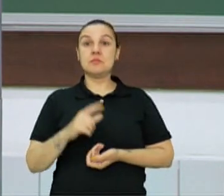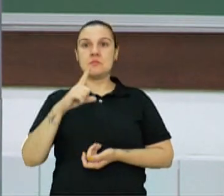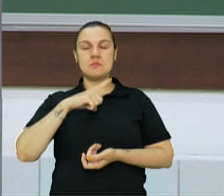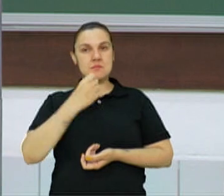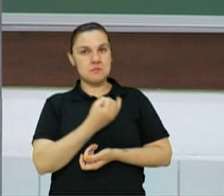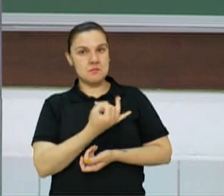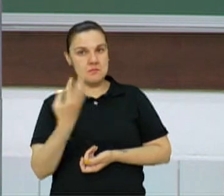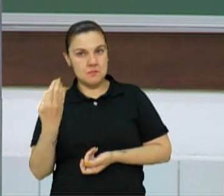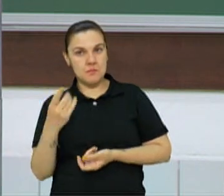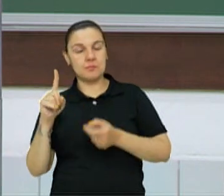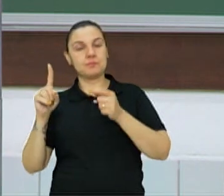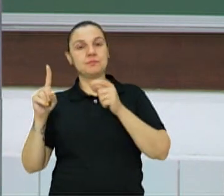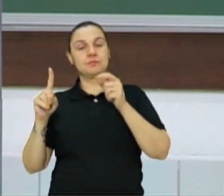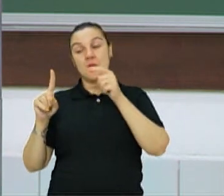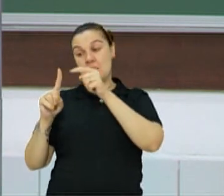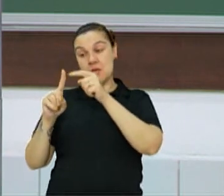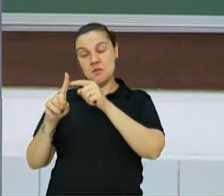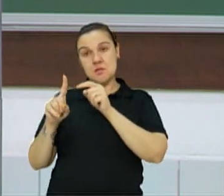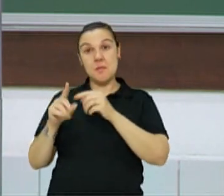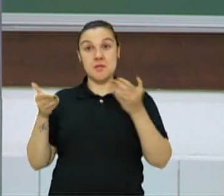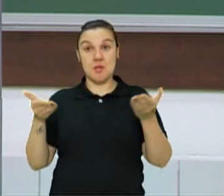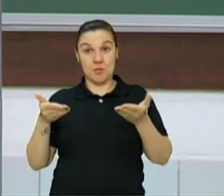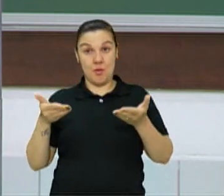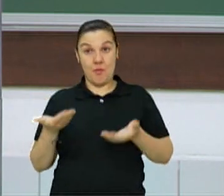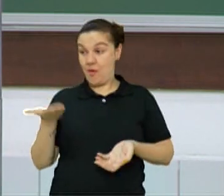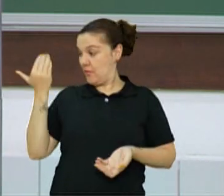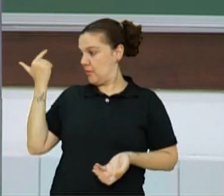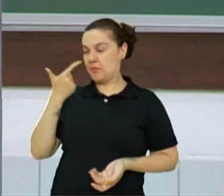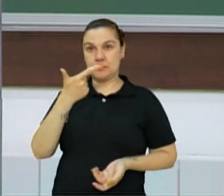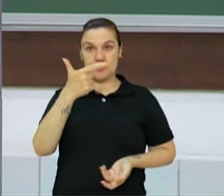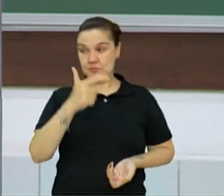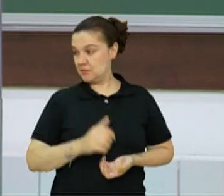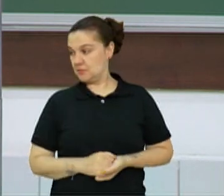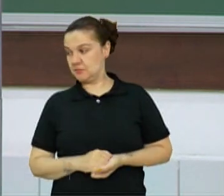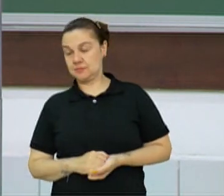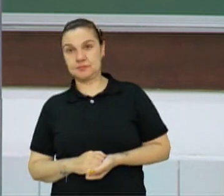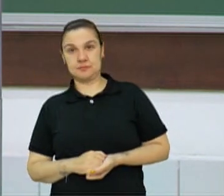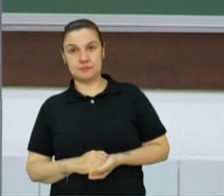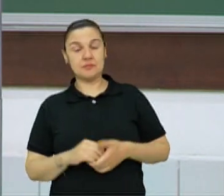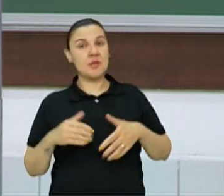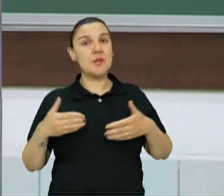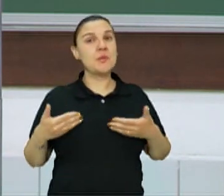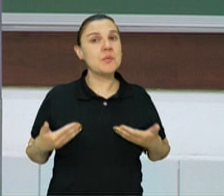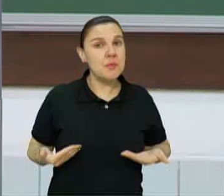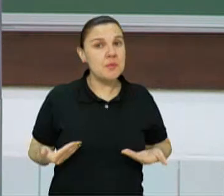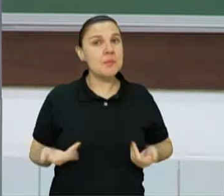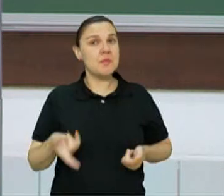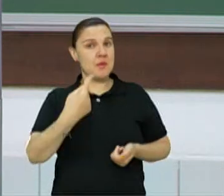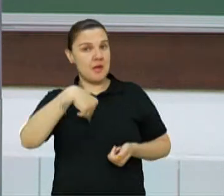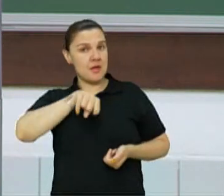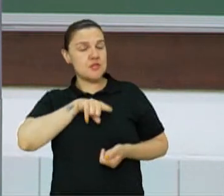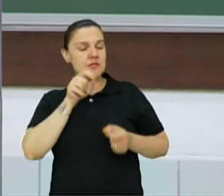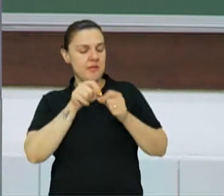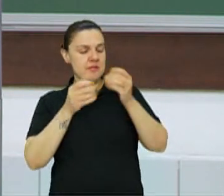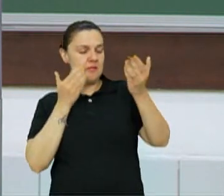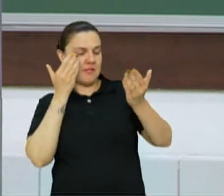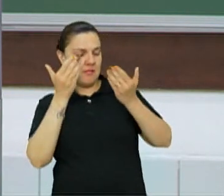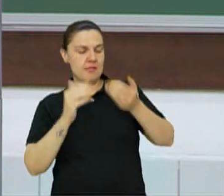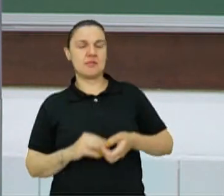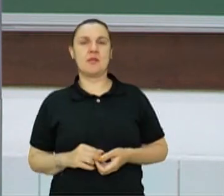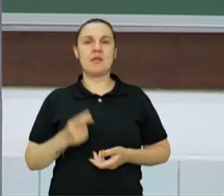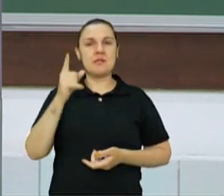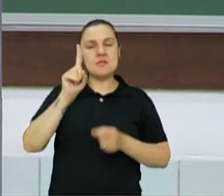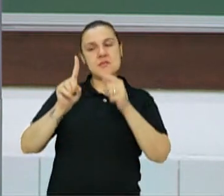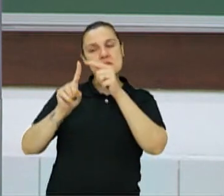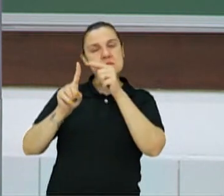então, espécies atuais que não existiam antigamente, certo? Como é que nós fazemos a análise